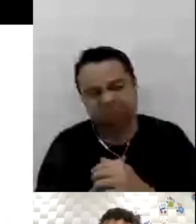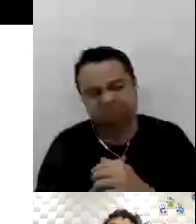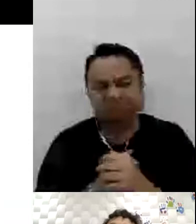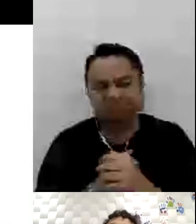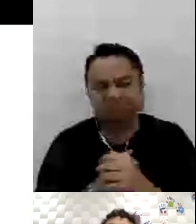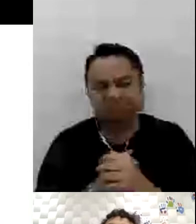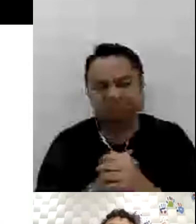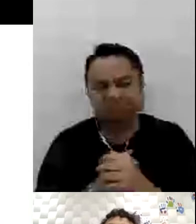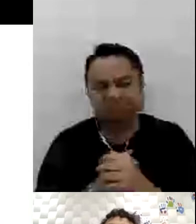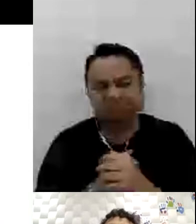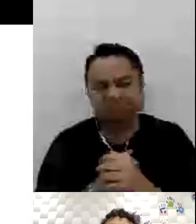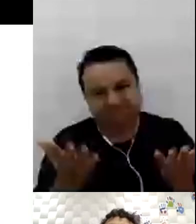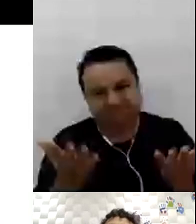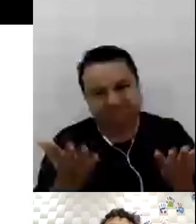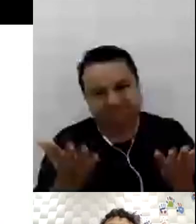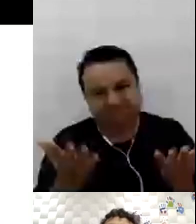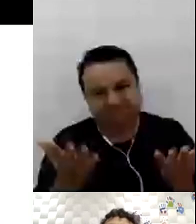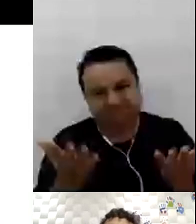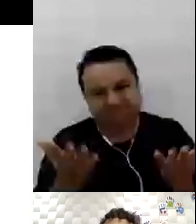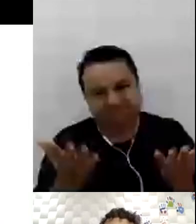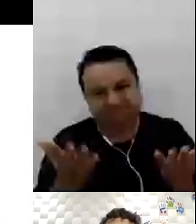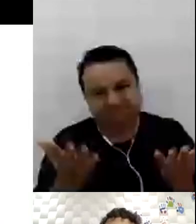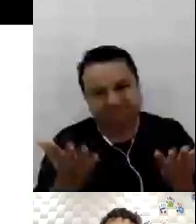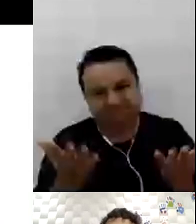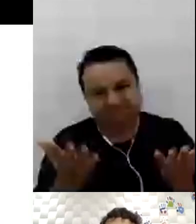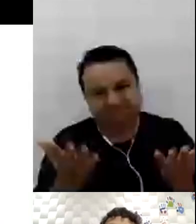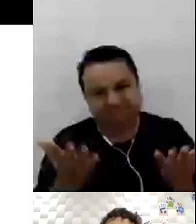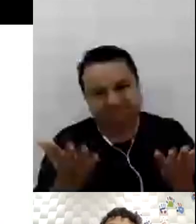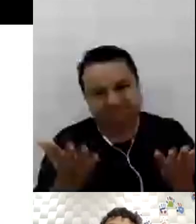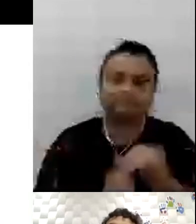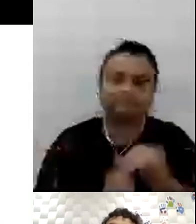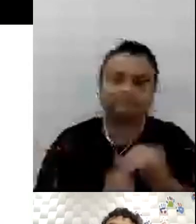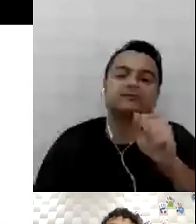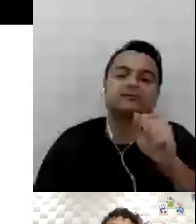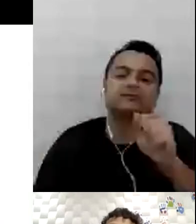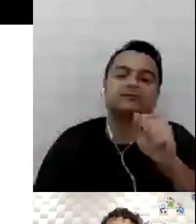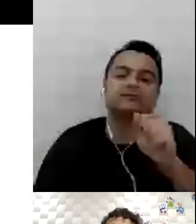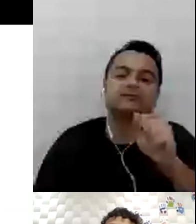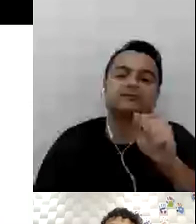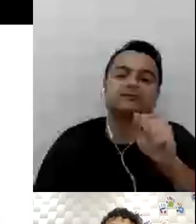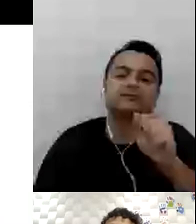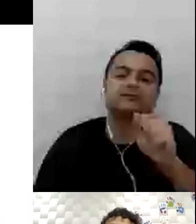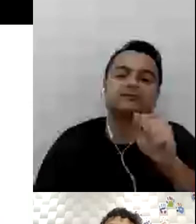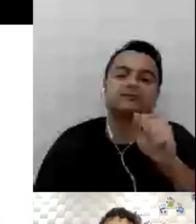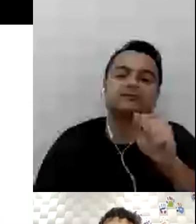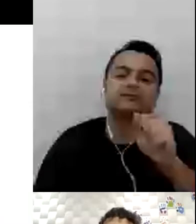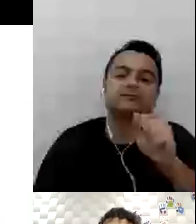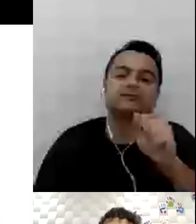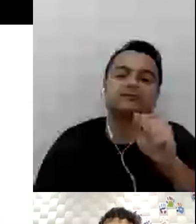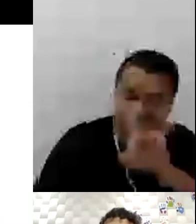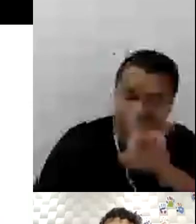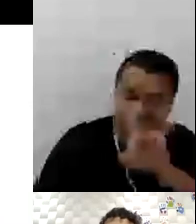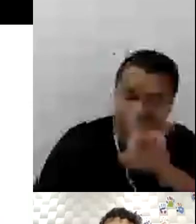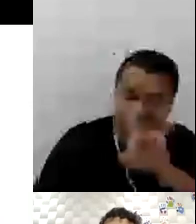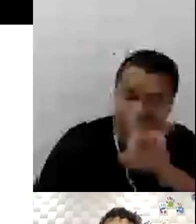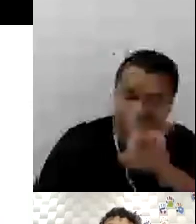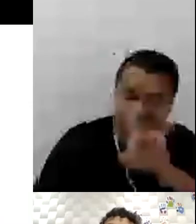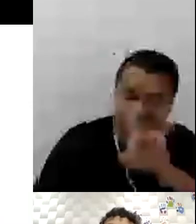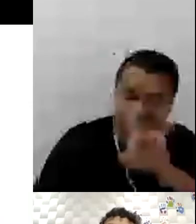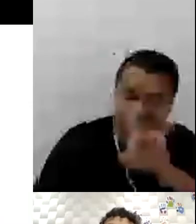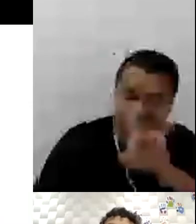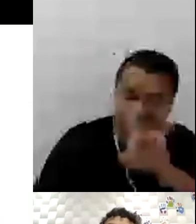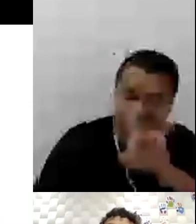eu teria para comentar sobre essa pergunta. Perfeito, é isso mesmo, e levando em consideração que cada informação, lembra que